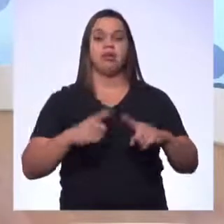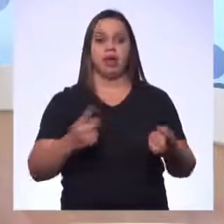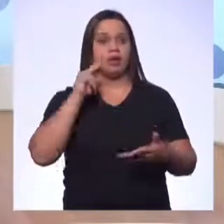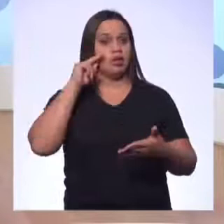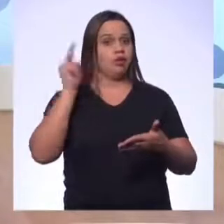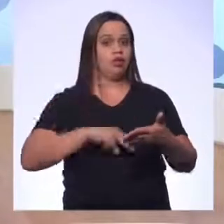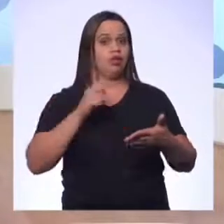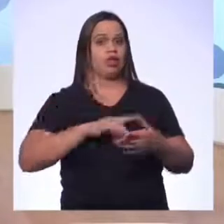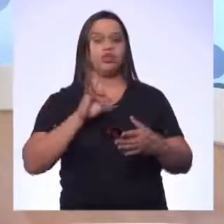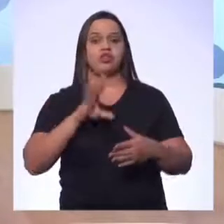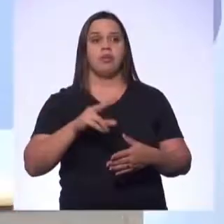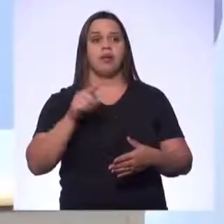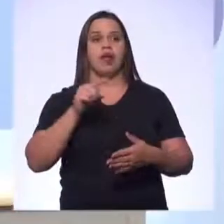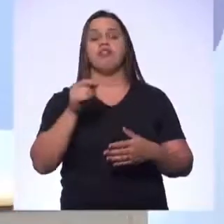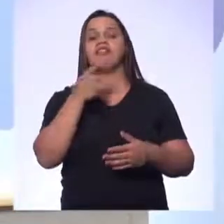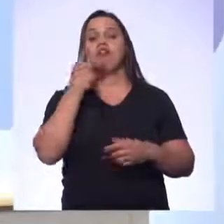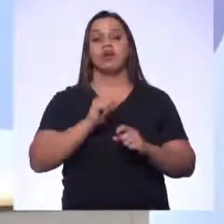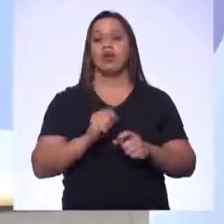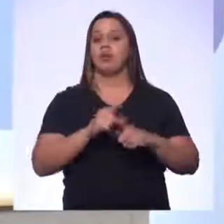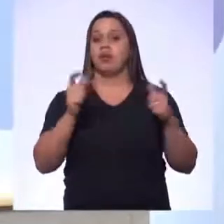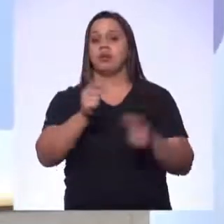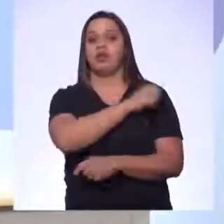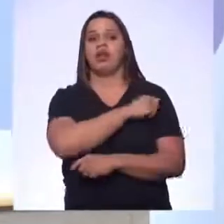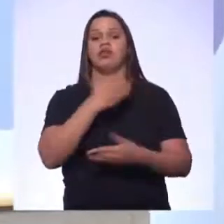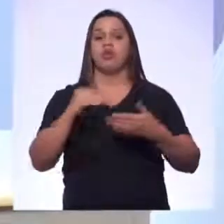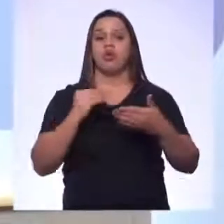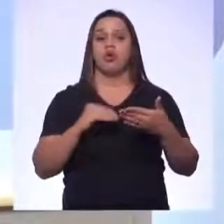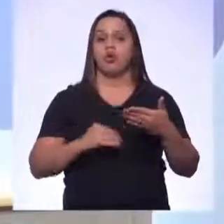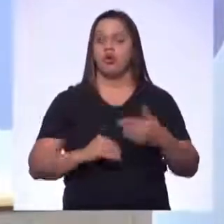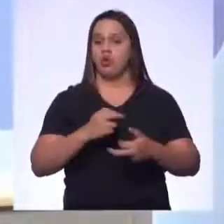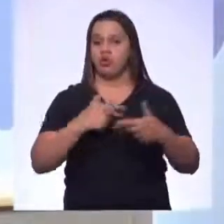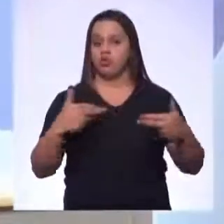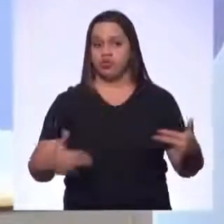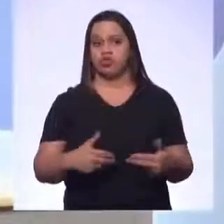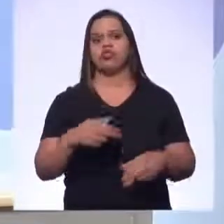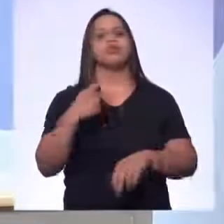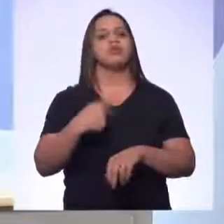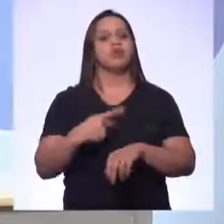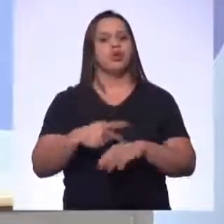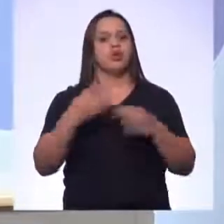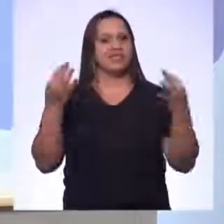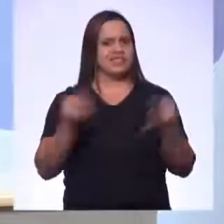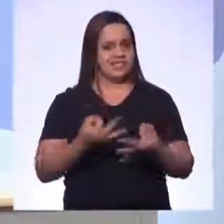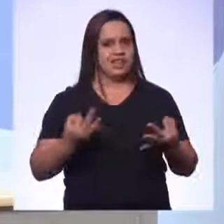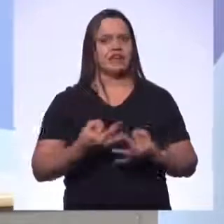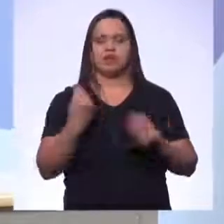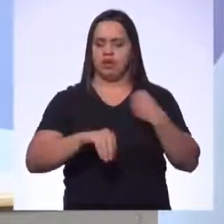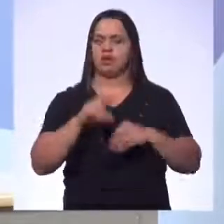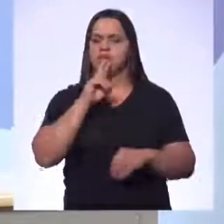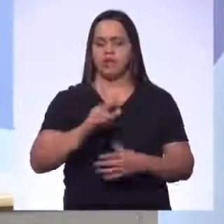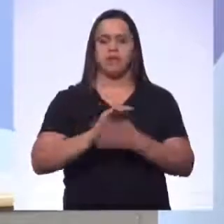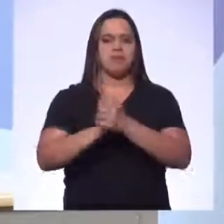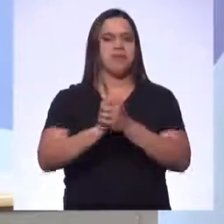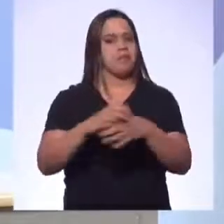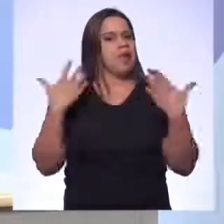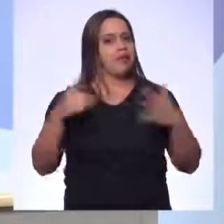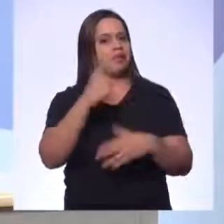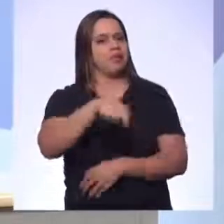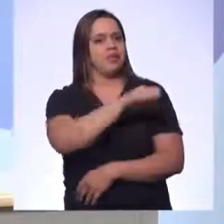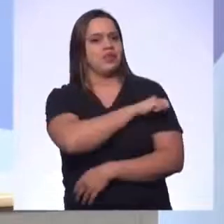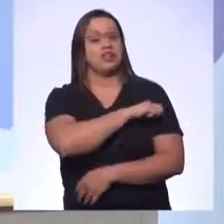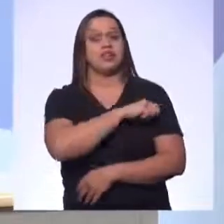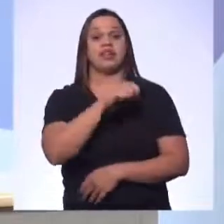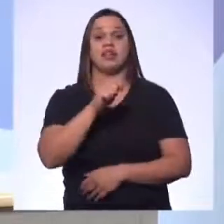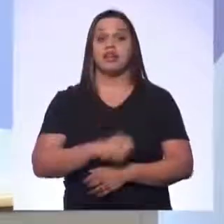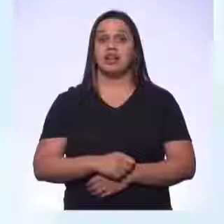vi, só para pontuar rapidamente, que a maioria dos estudantes colocaram os tipos de rochas sedimentares corretamente. Tá? Então, parabéns, ótimo. Estudantes. E,